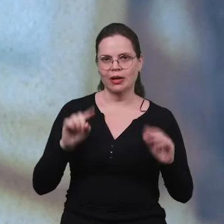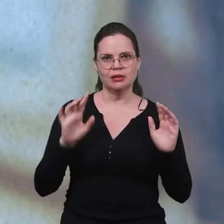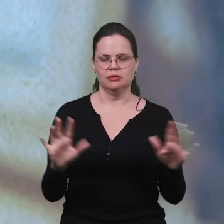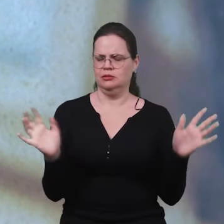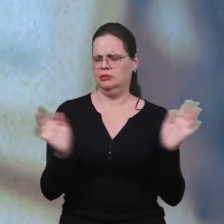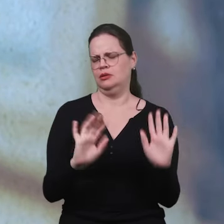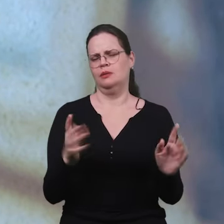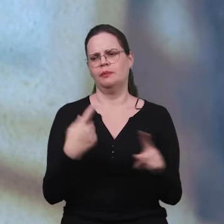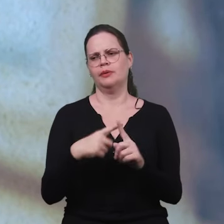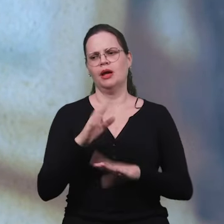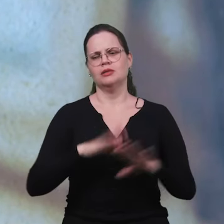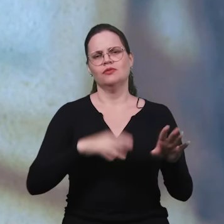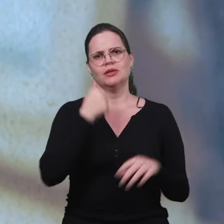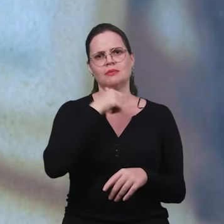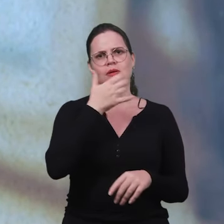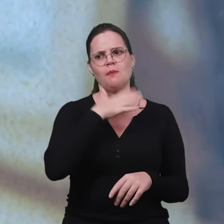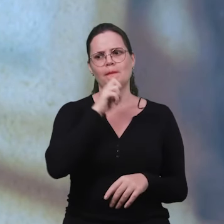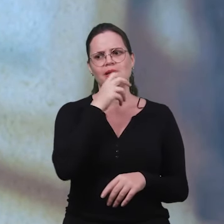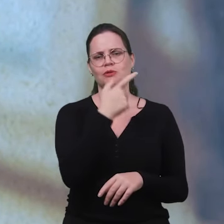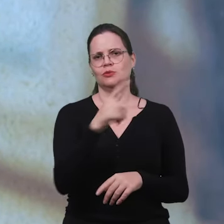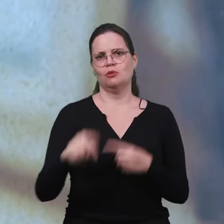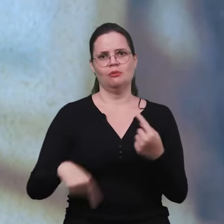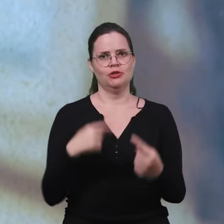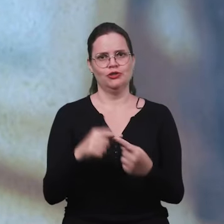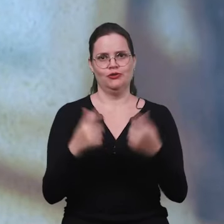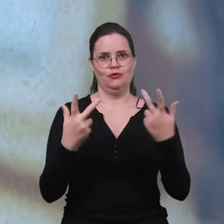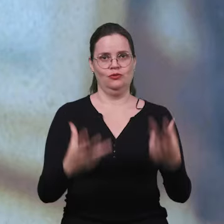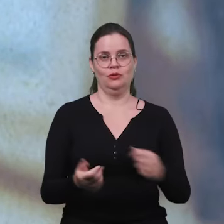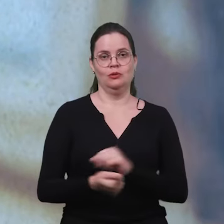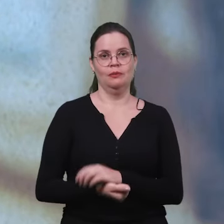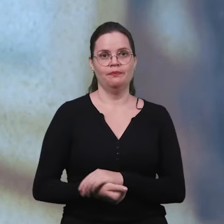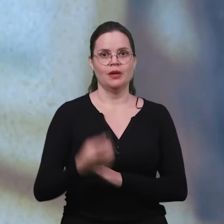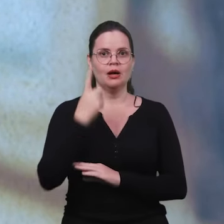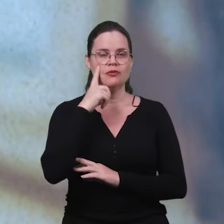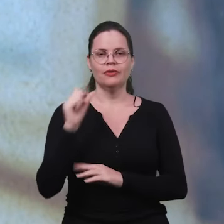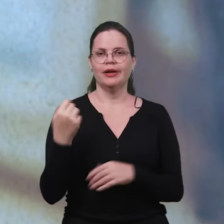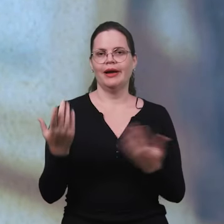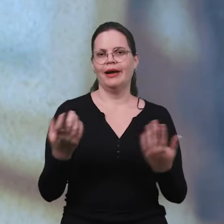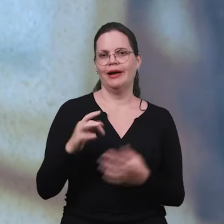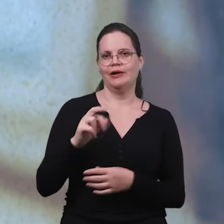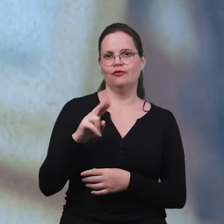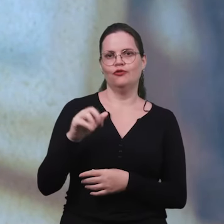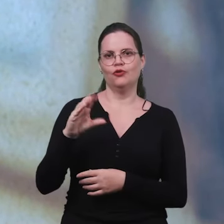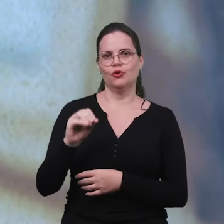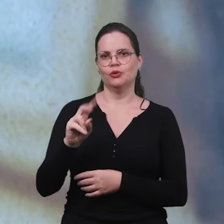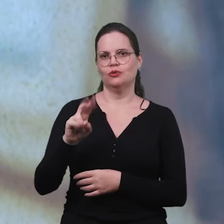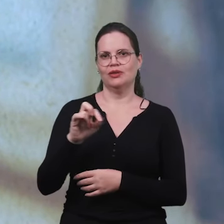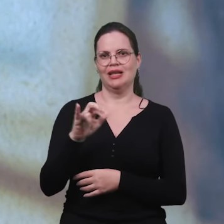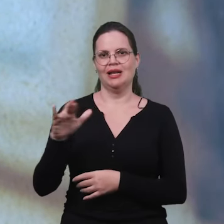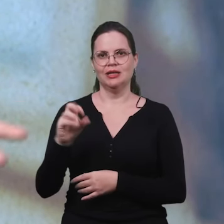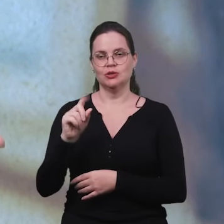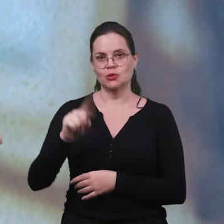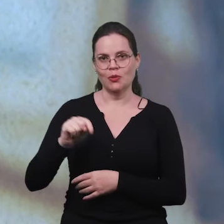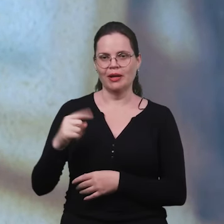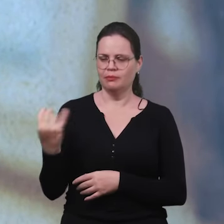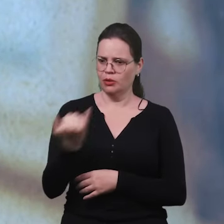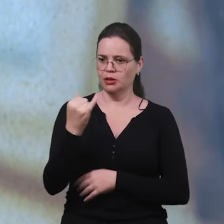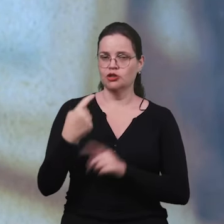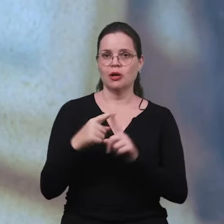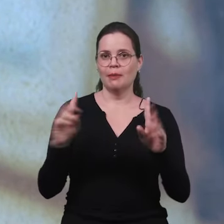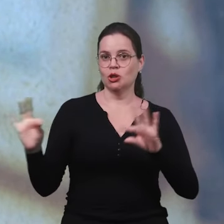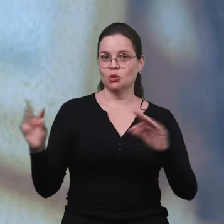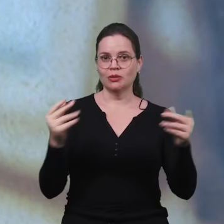às vezes o pai não tem esse objetivo, que a gente fala assim, né? Vamos incluir o usufruto vitalício. É importante, mas não vai se aplicar para todos, porque às vezes